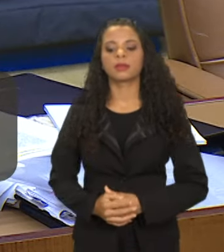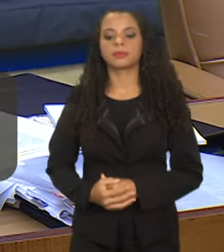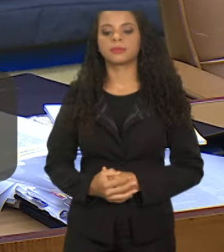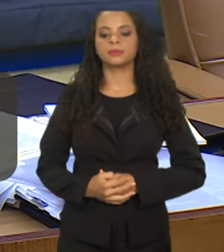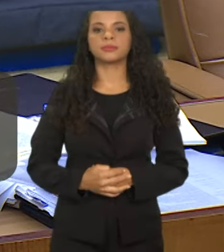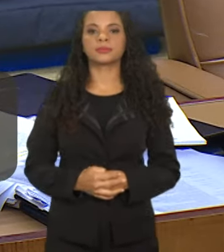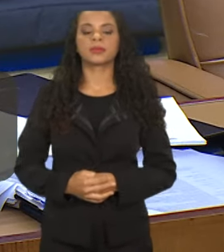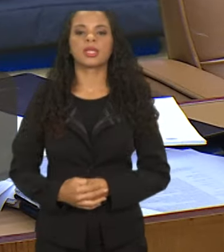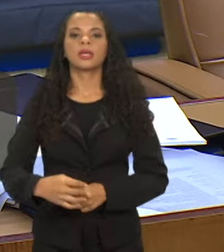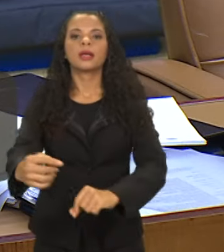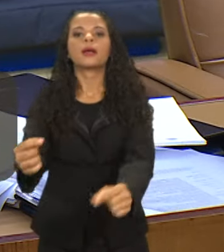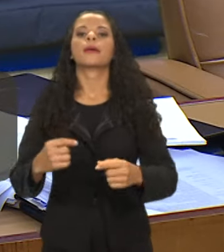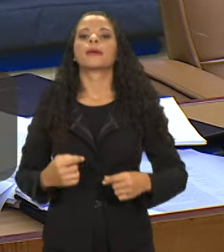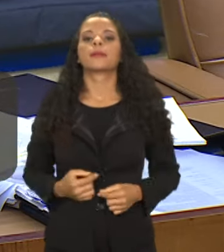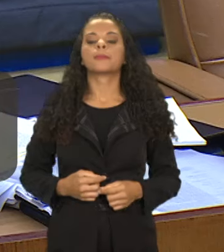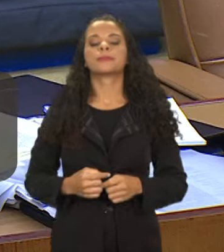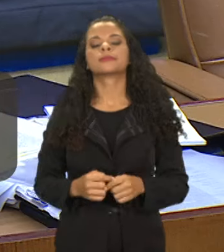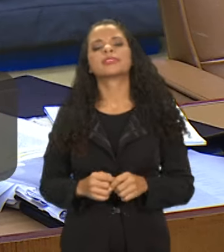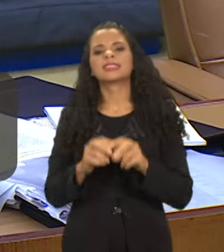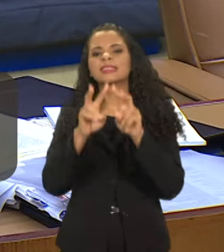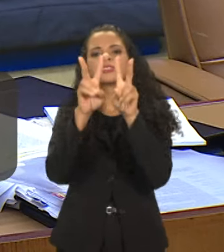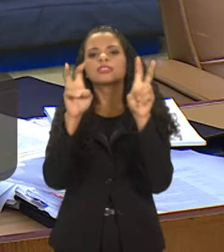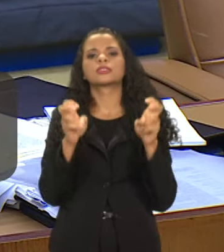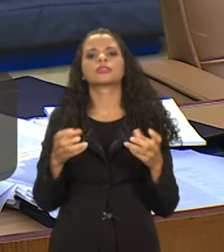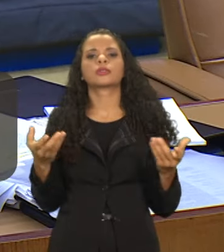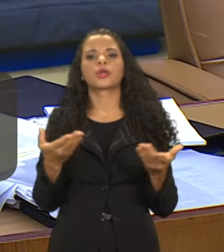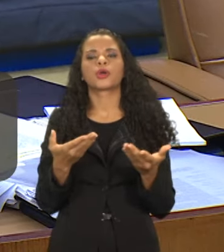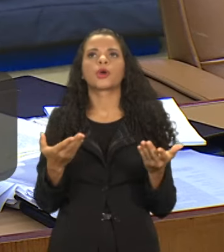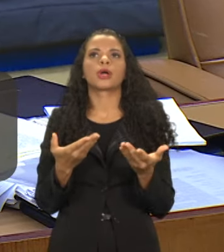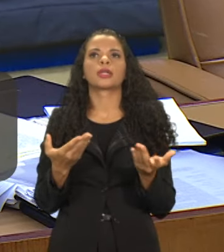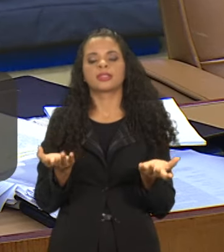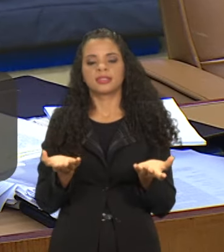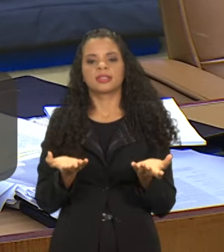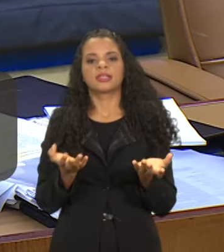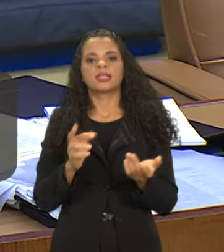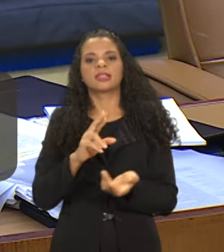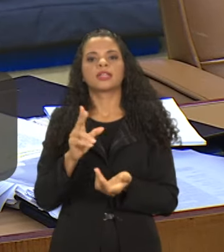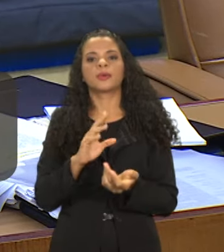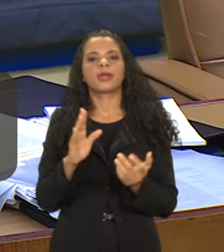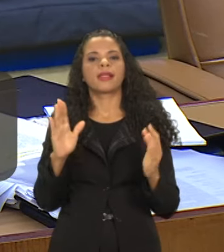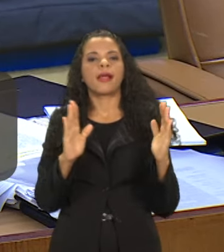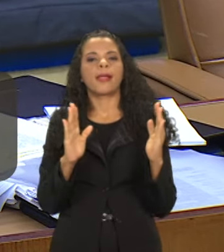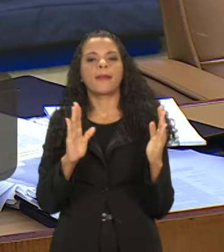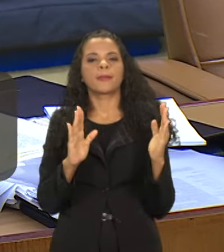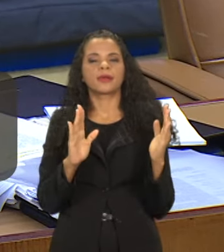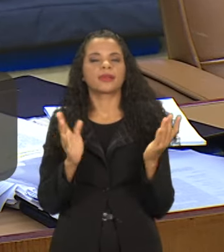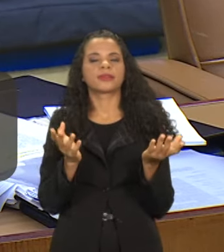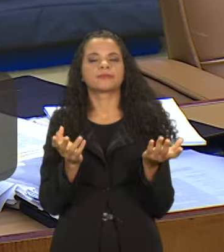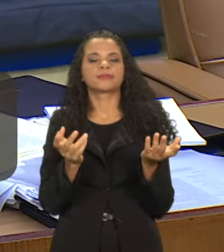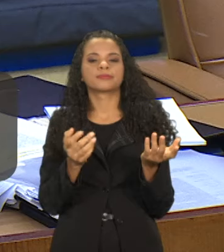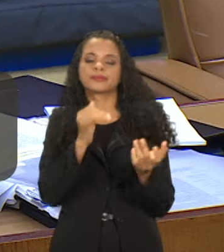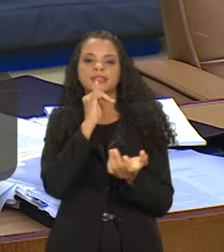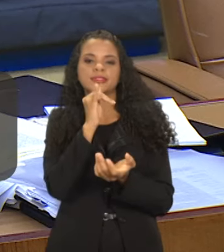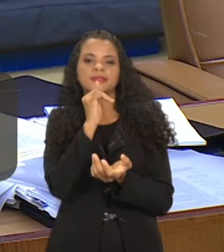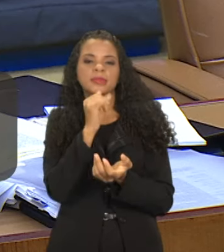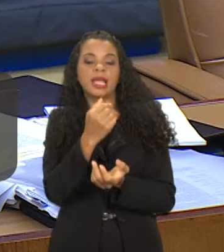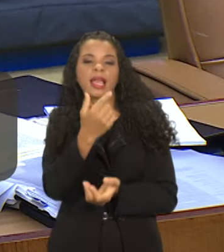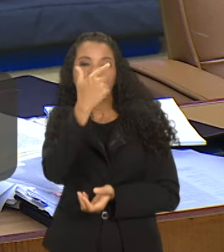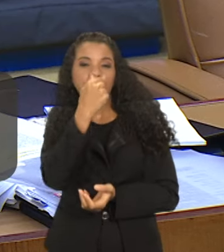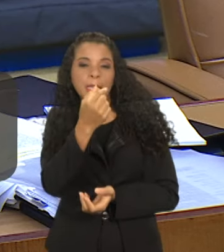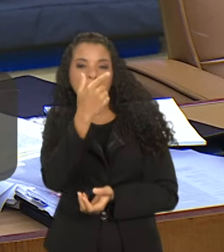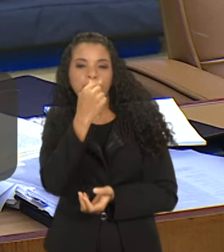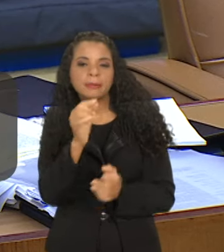falando, como foi dito à época por alguns, de uma gripezinha. Nós estamos falando